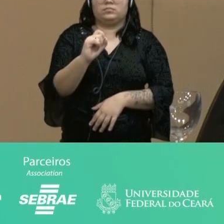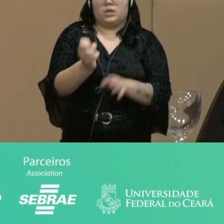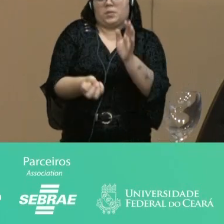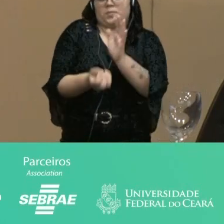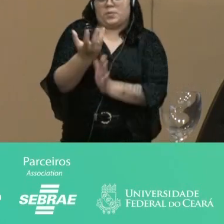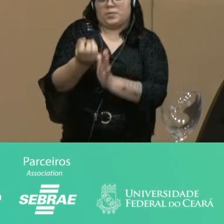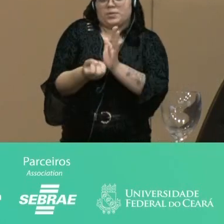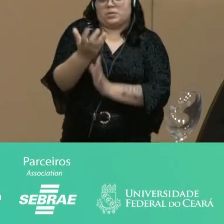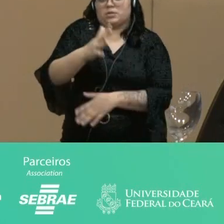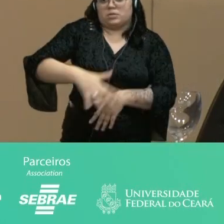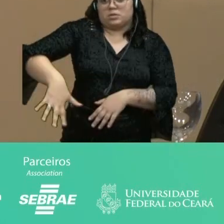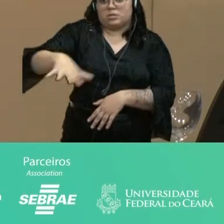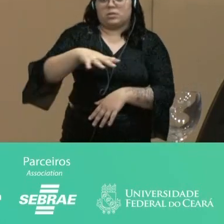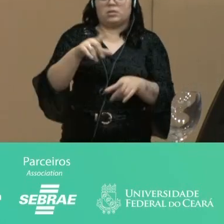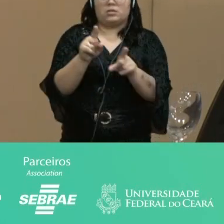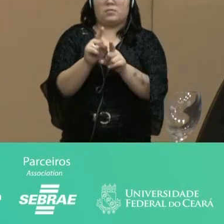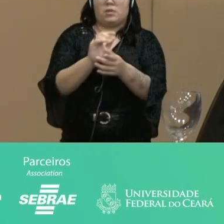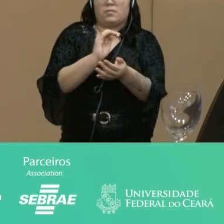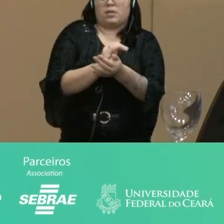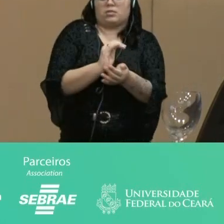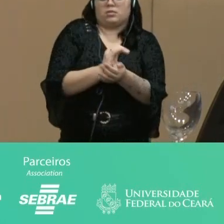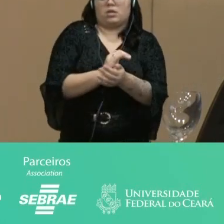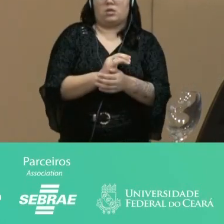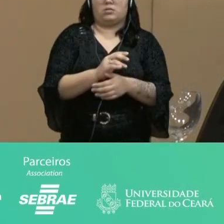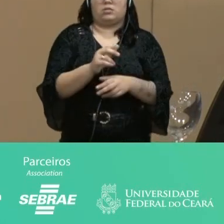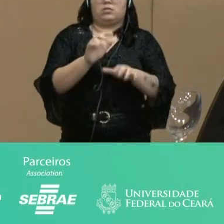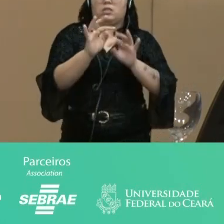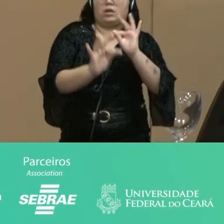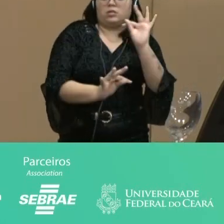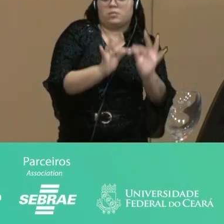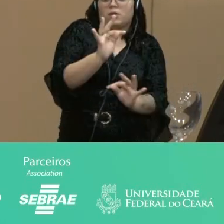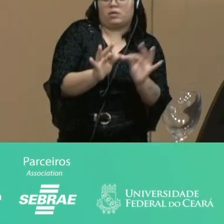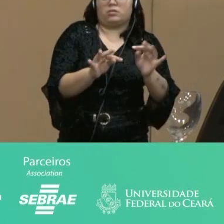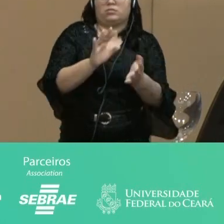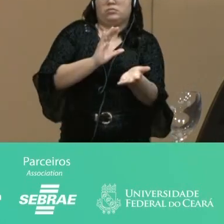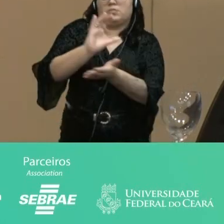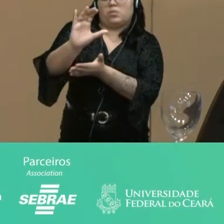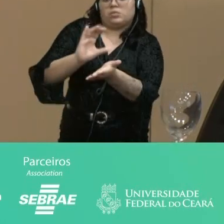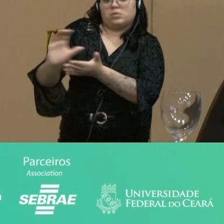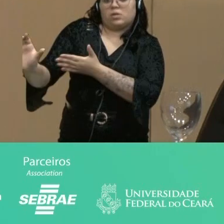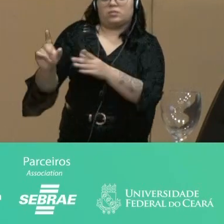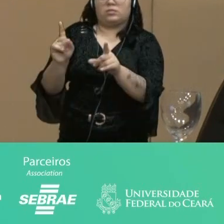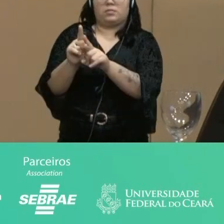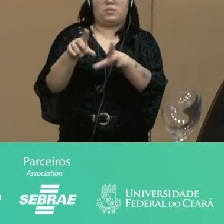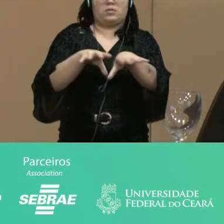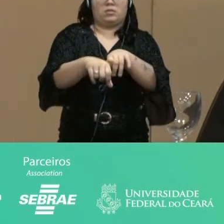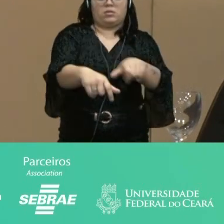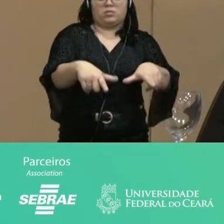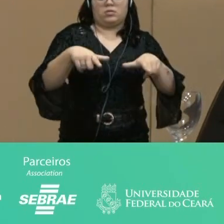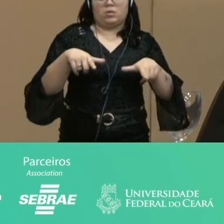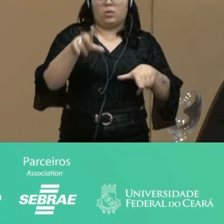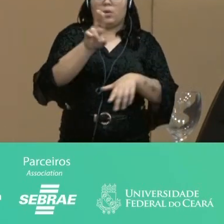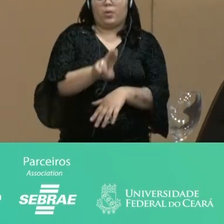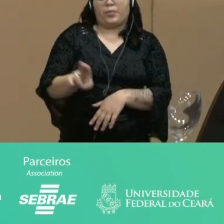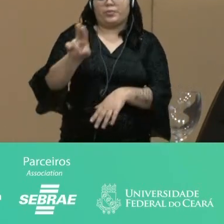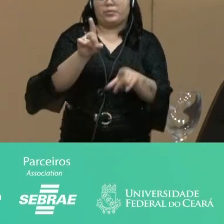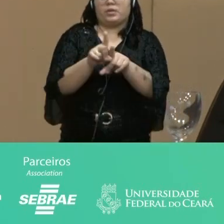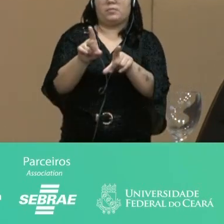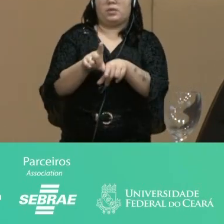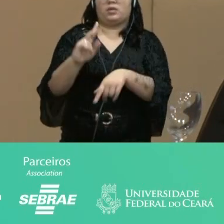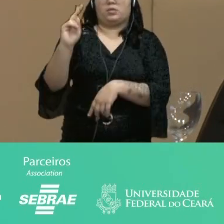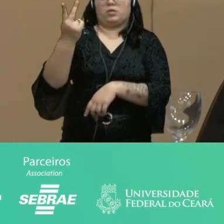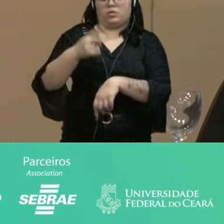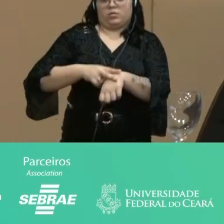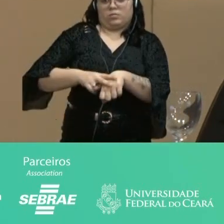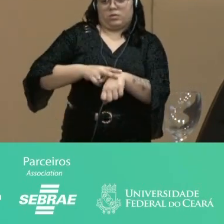produção, armazenagem, transporte, distribuição, certificação e utilização do hidrogênio verde